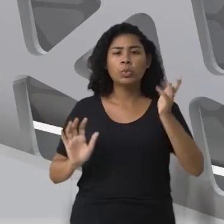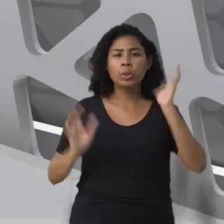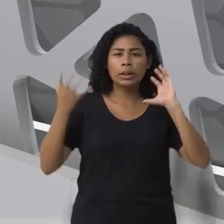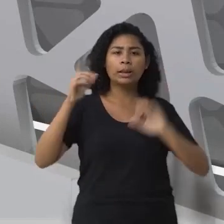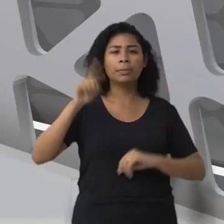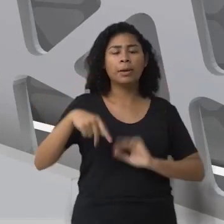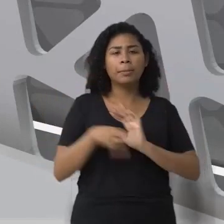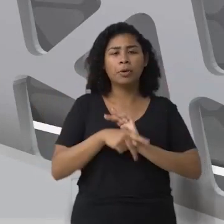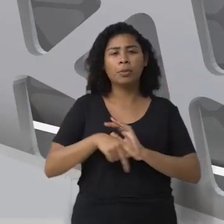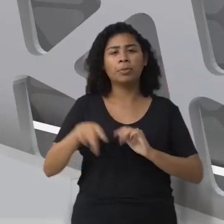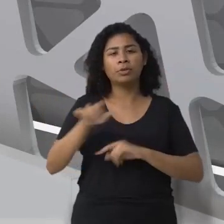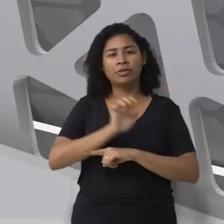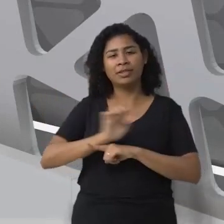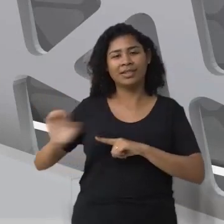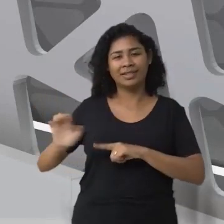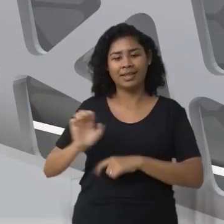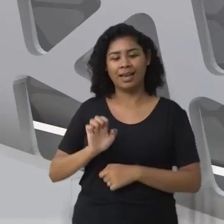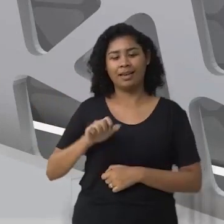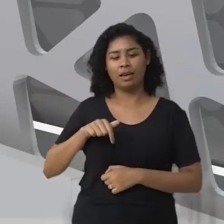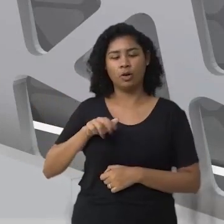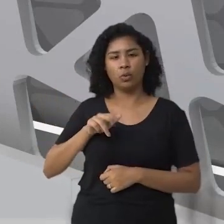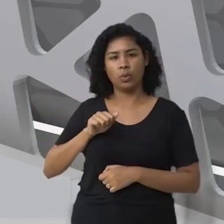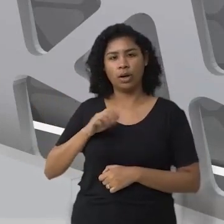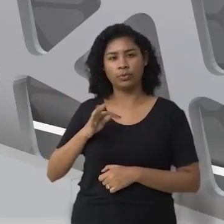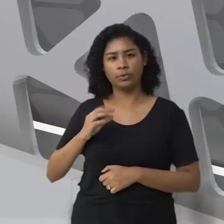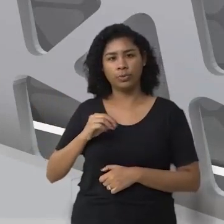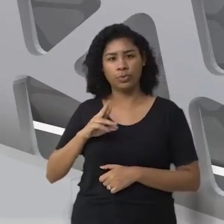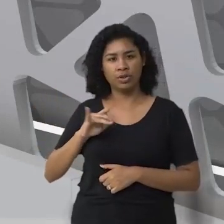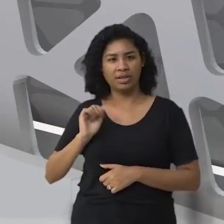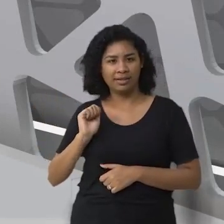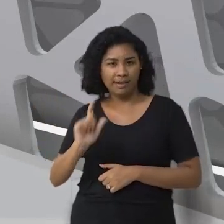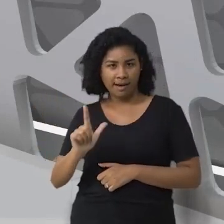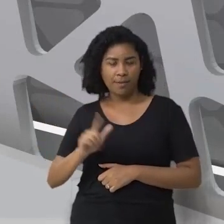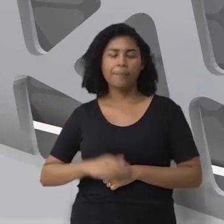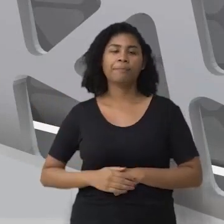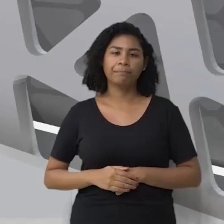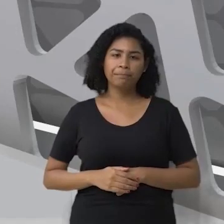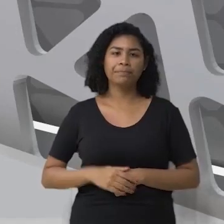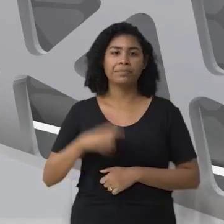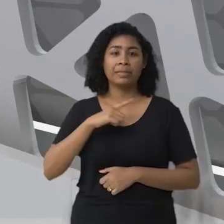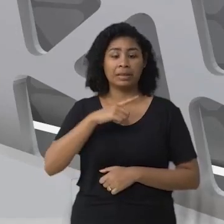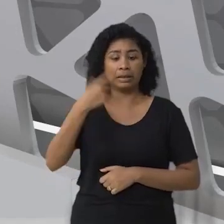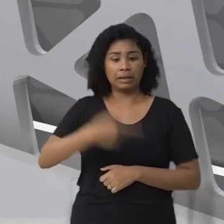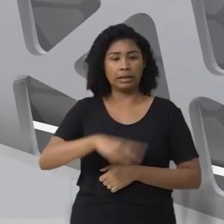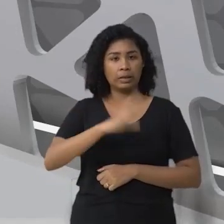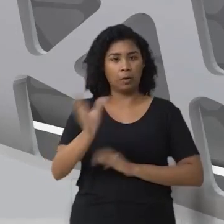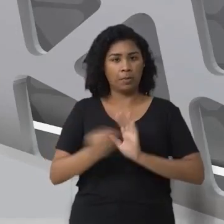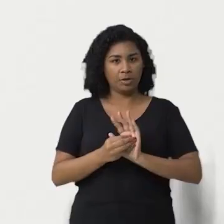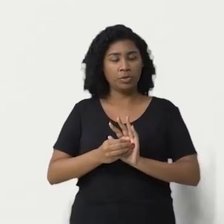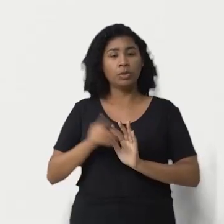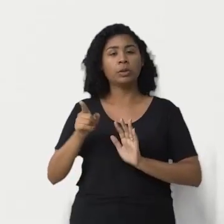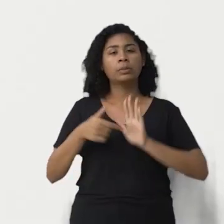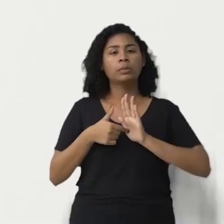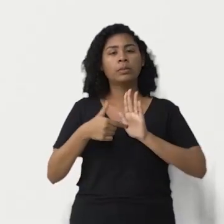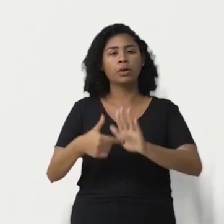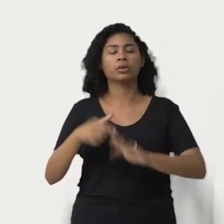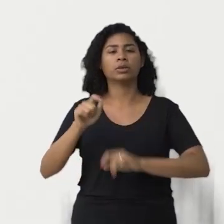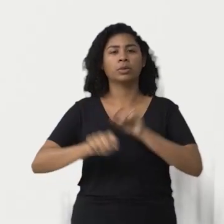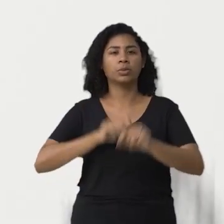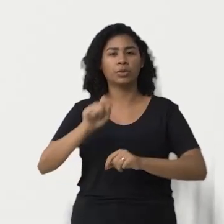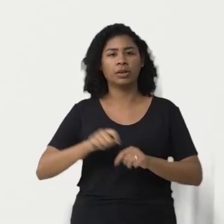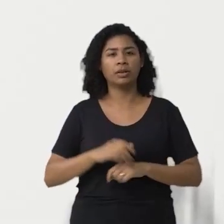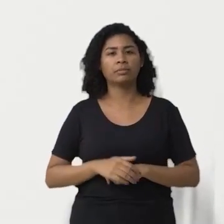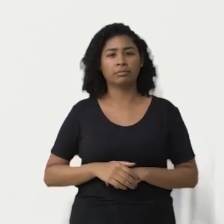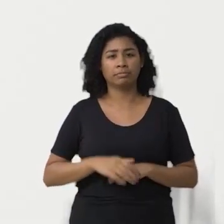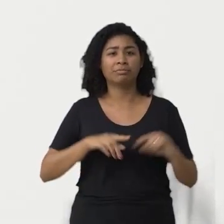clima equatorial. O clima equatorial, gente, que pega a nossa Amazônia, ela vai apresentar uma